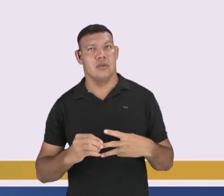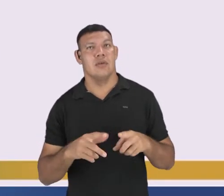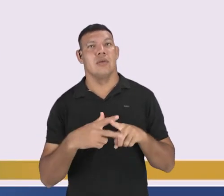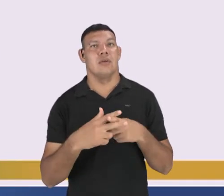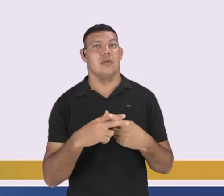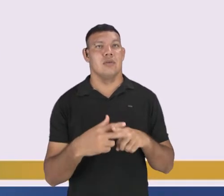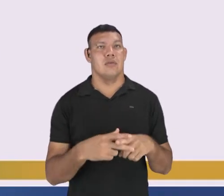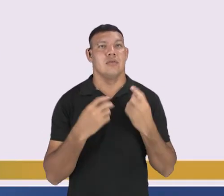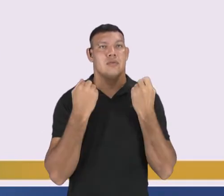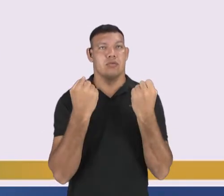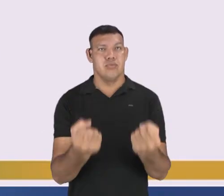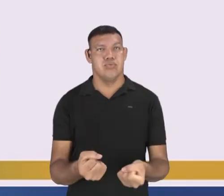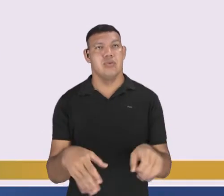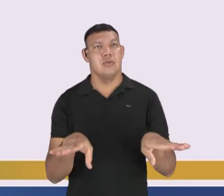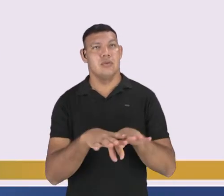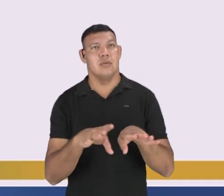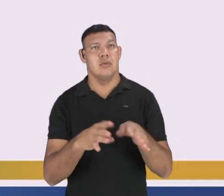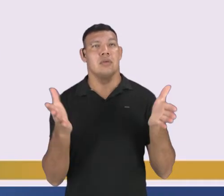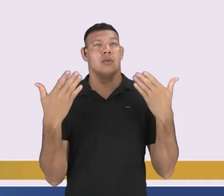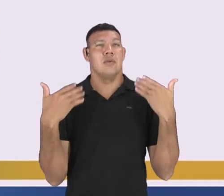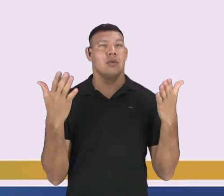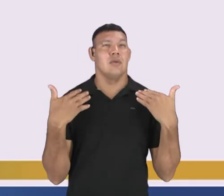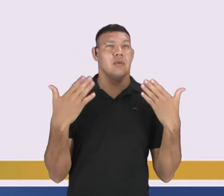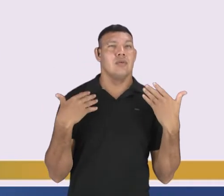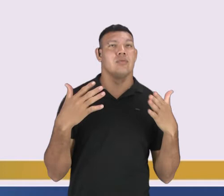O hipertireoidismo,